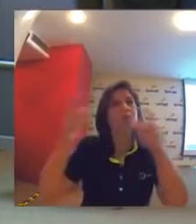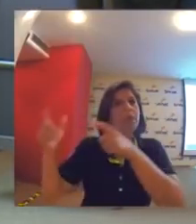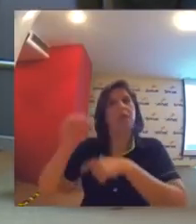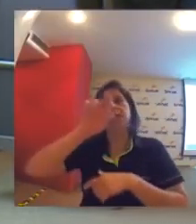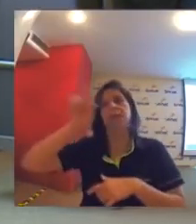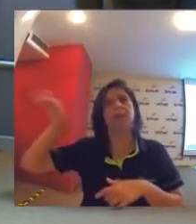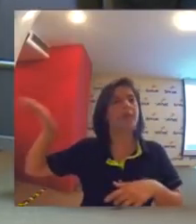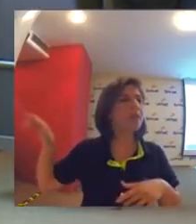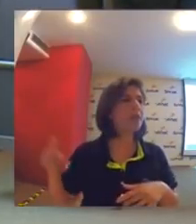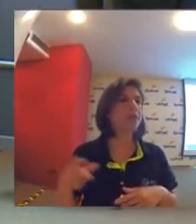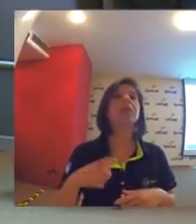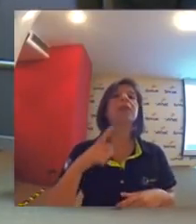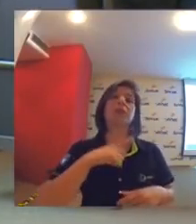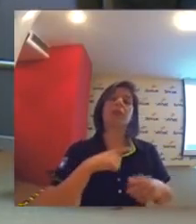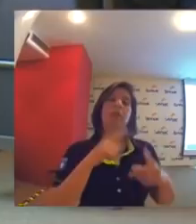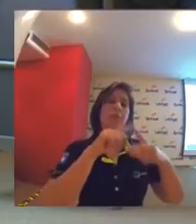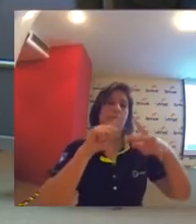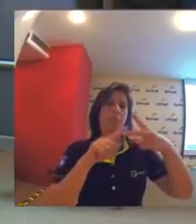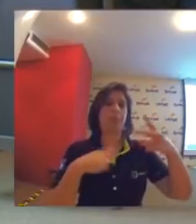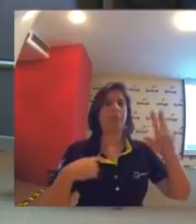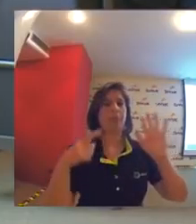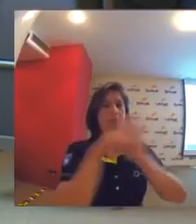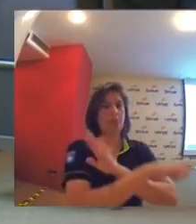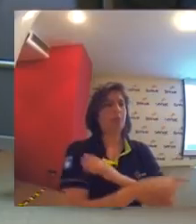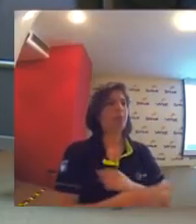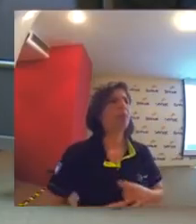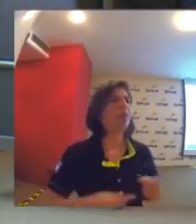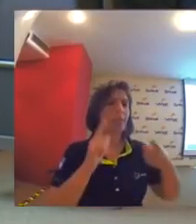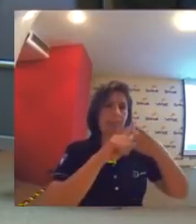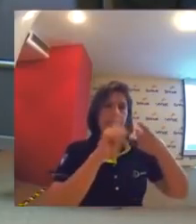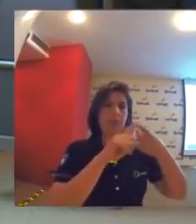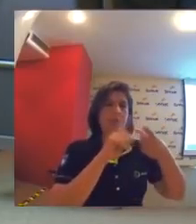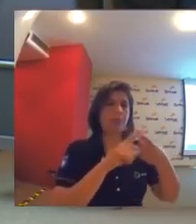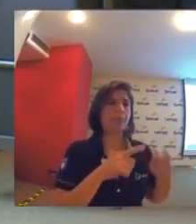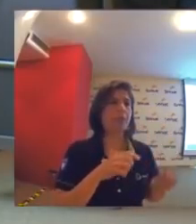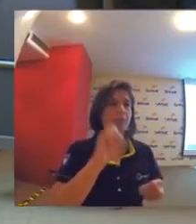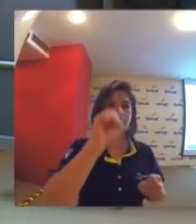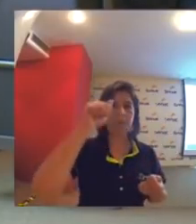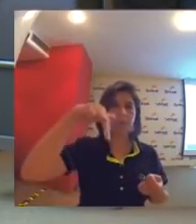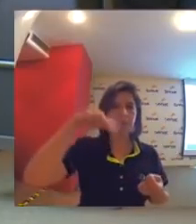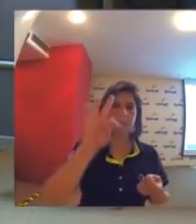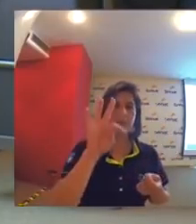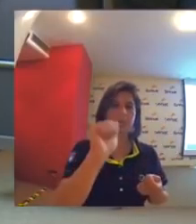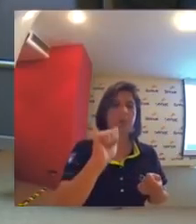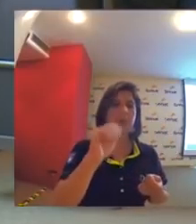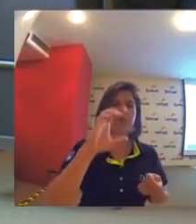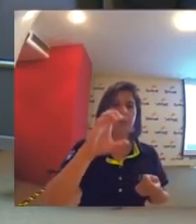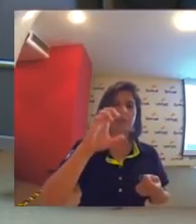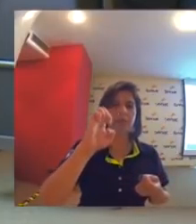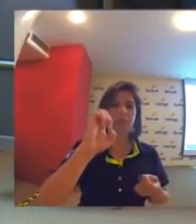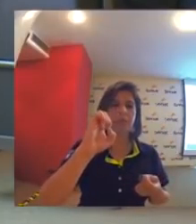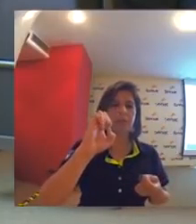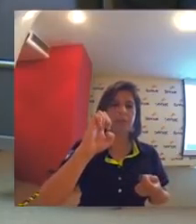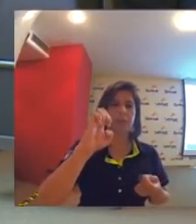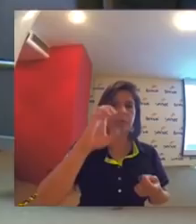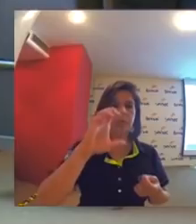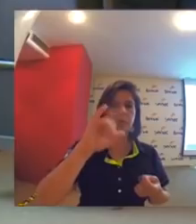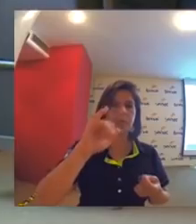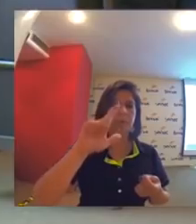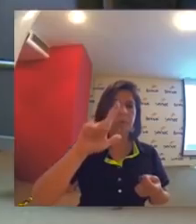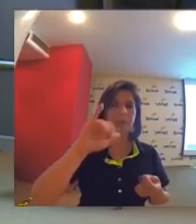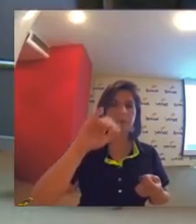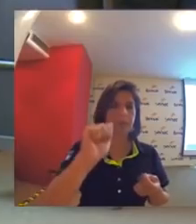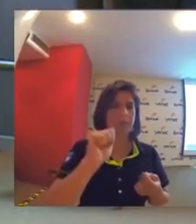uma de uma escola de Santa Cecília e uma da GDs, que eu vou misturar, que é a Gerência de Desenvolvimento, porque eu acho que tem a